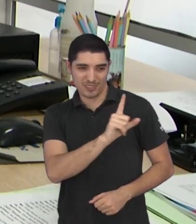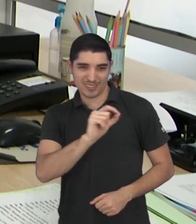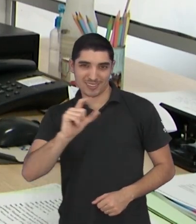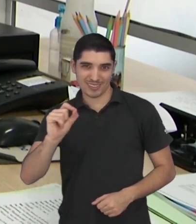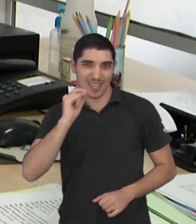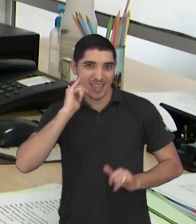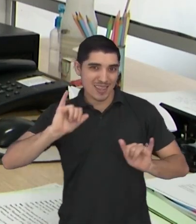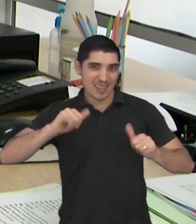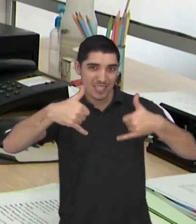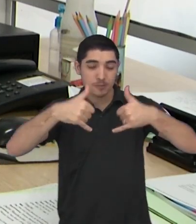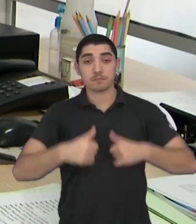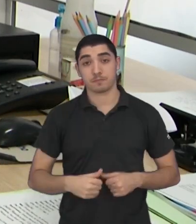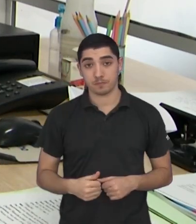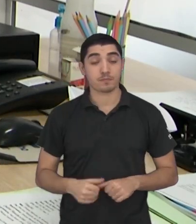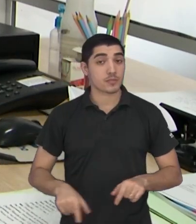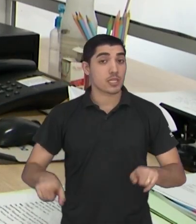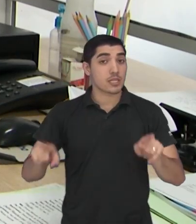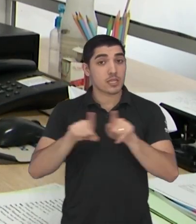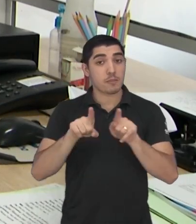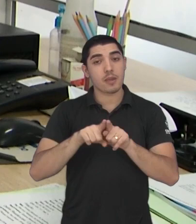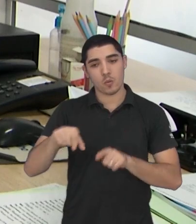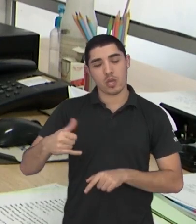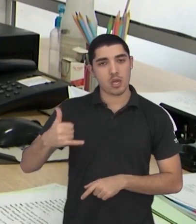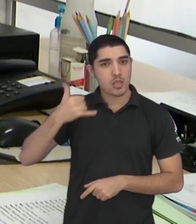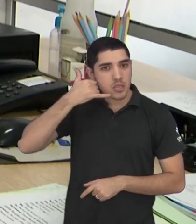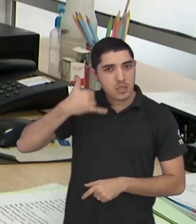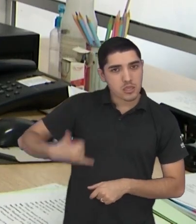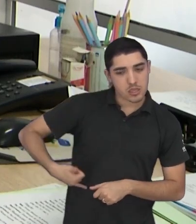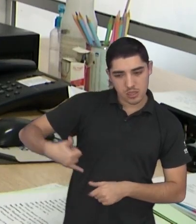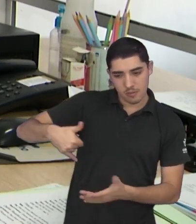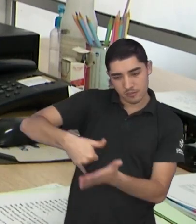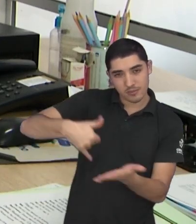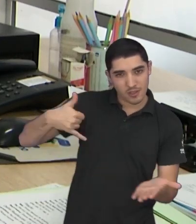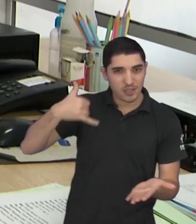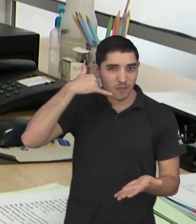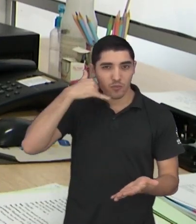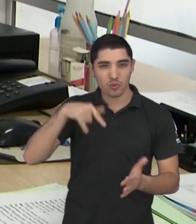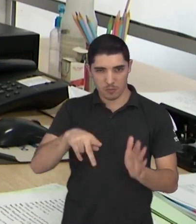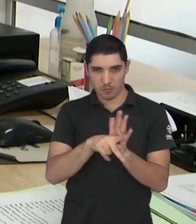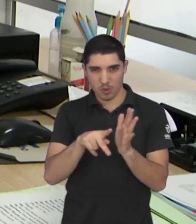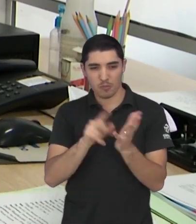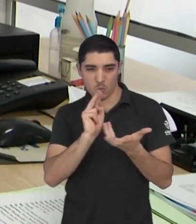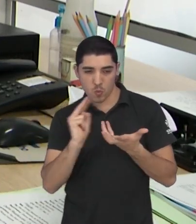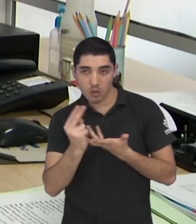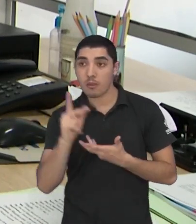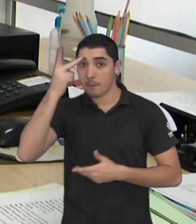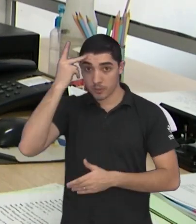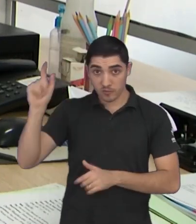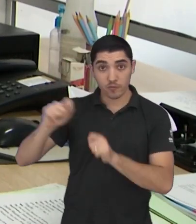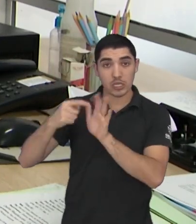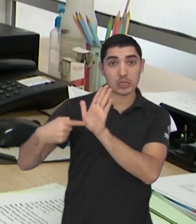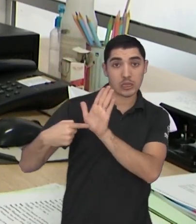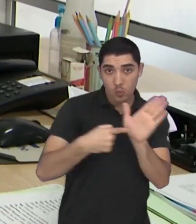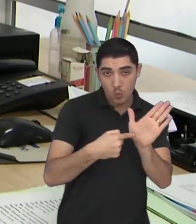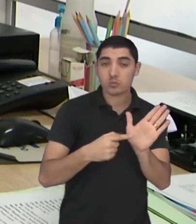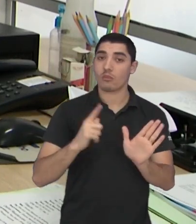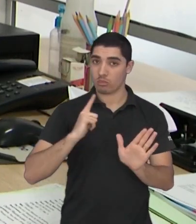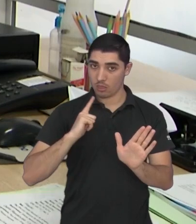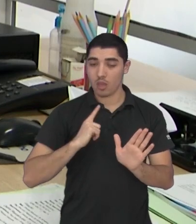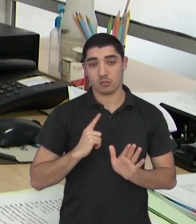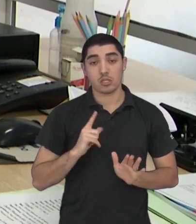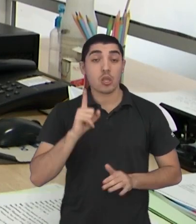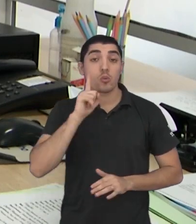Os parlamentares realizaram mais uma sessão de Câmara na terça-feira, com votação e apreciação de documentos, e a gente confere agora os